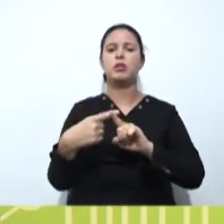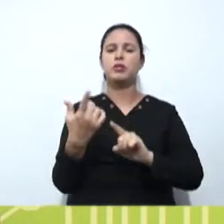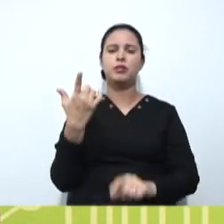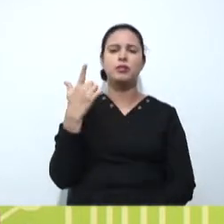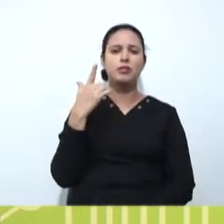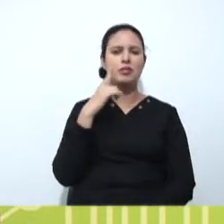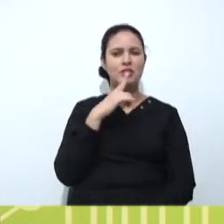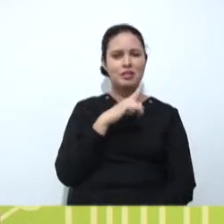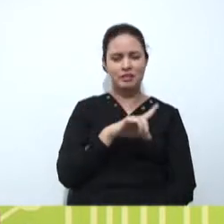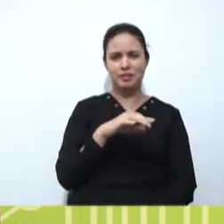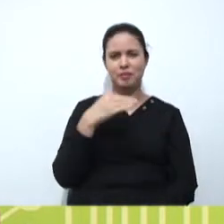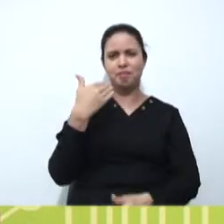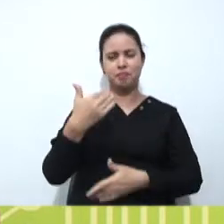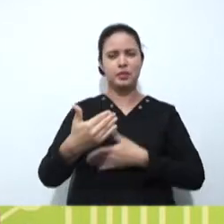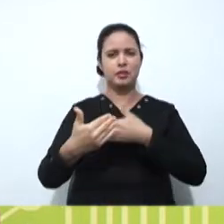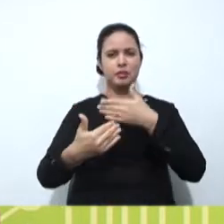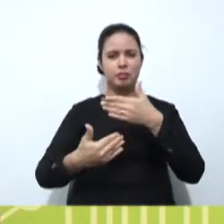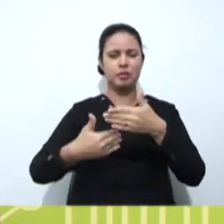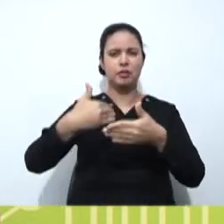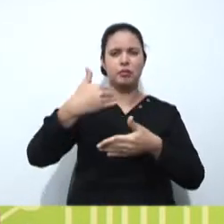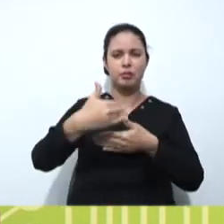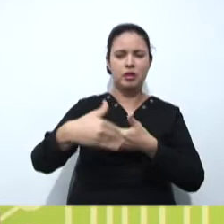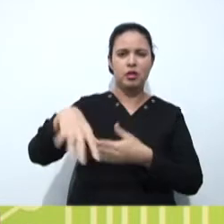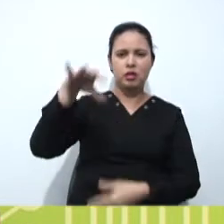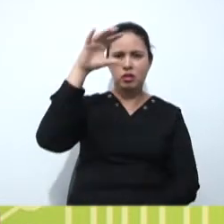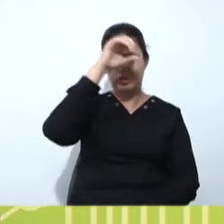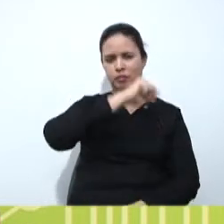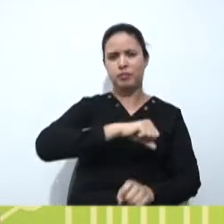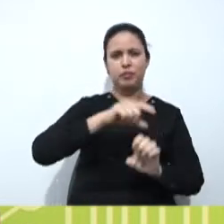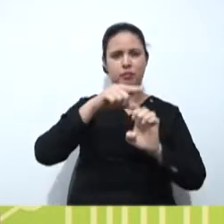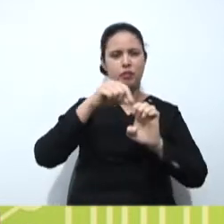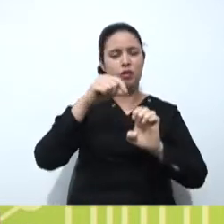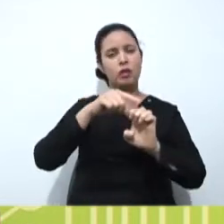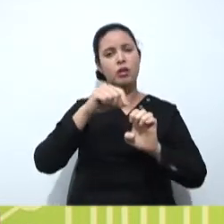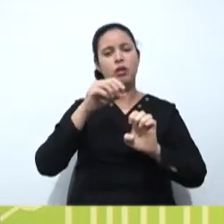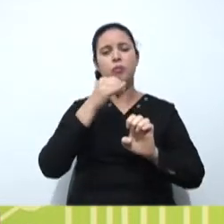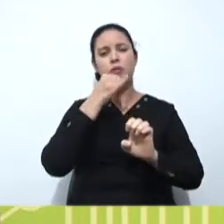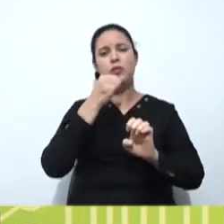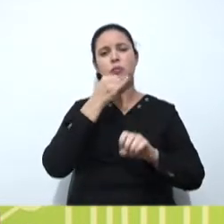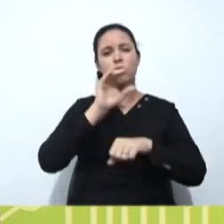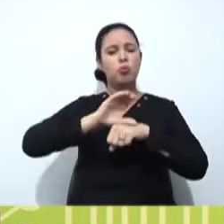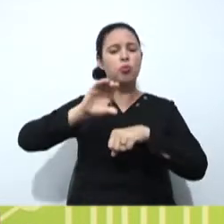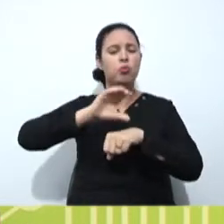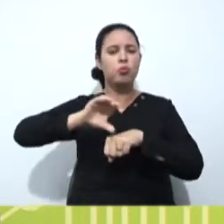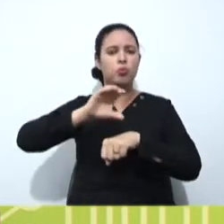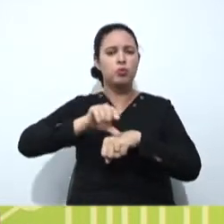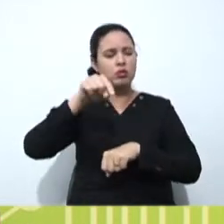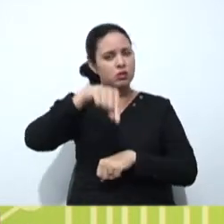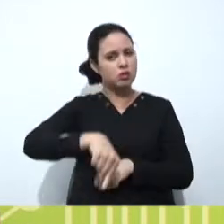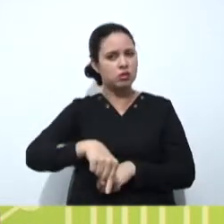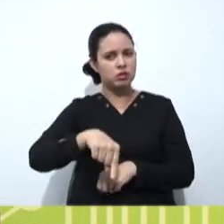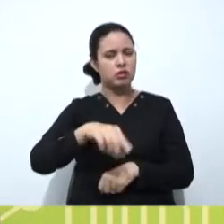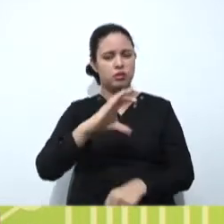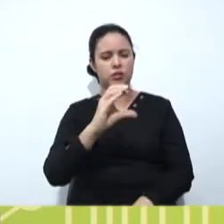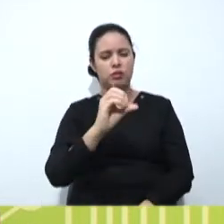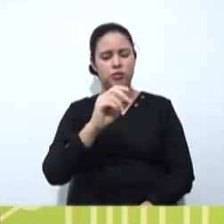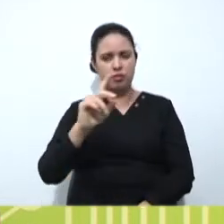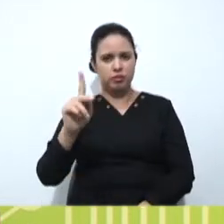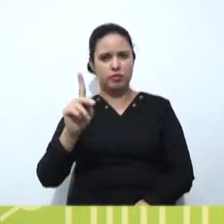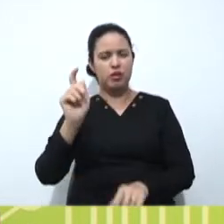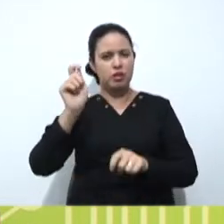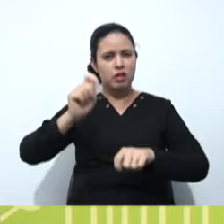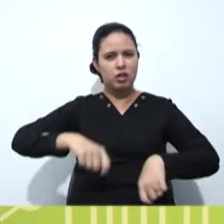está ocorrendo aqui, né? Por meio de um curso desse, você pode despertar o seu interesse em empreender. Então, por meio